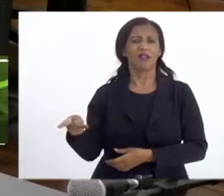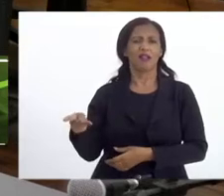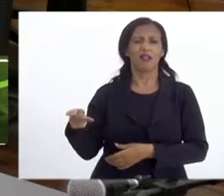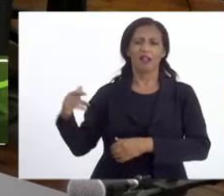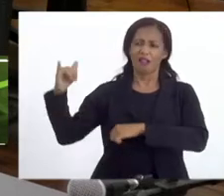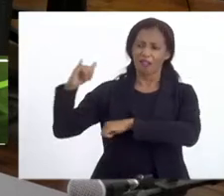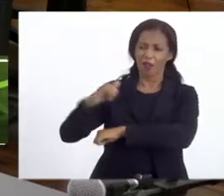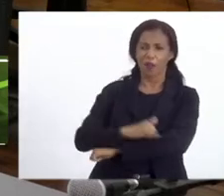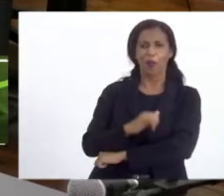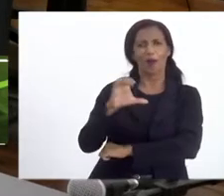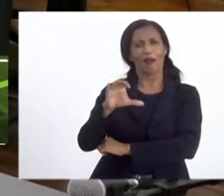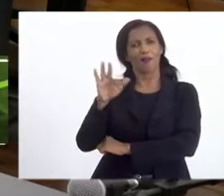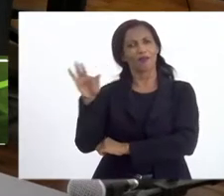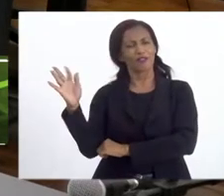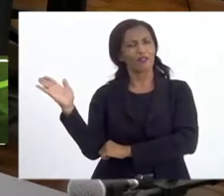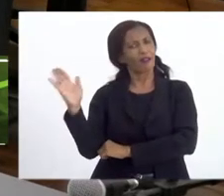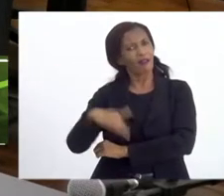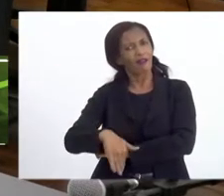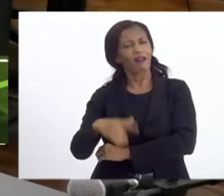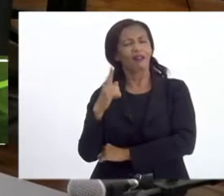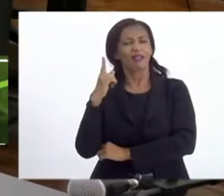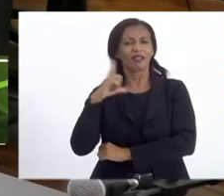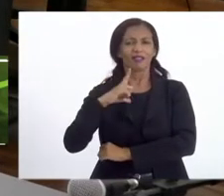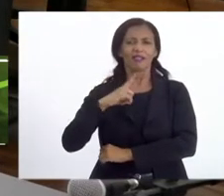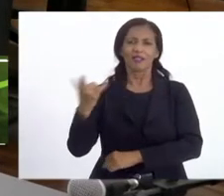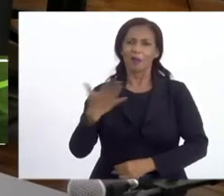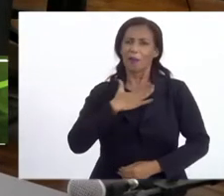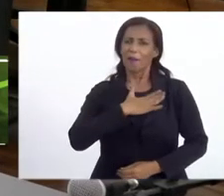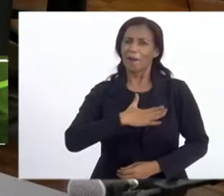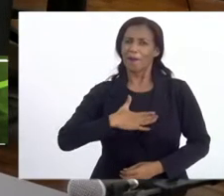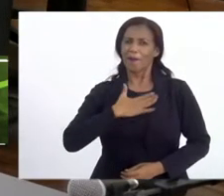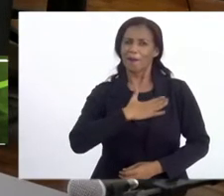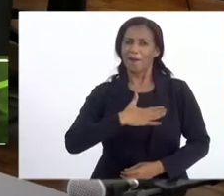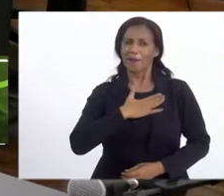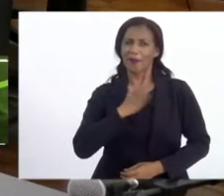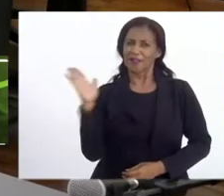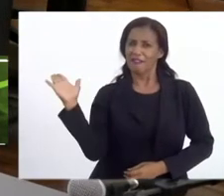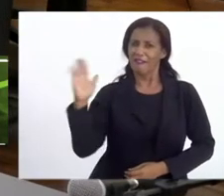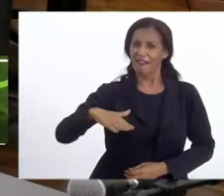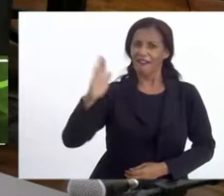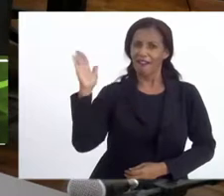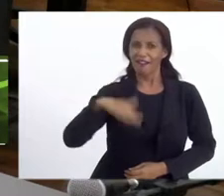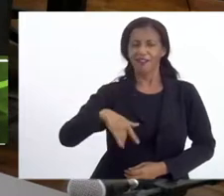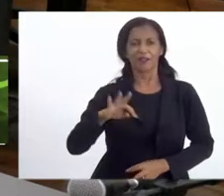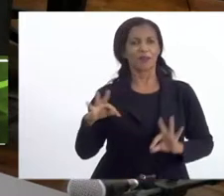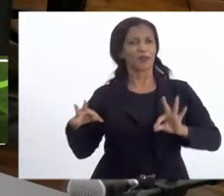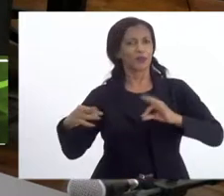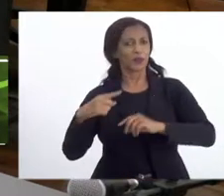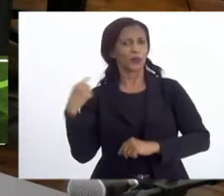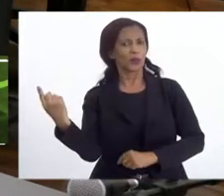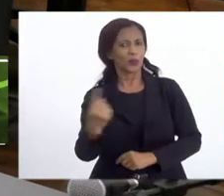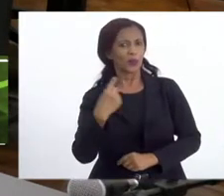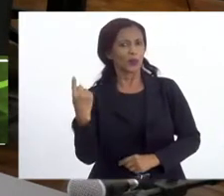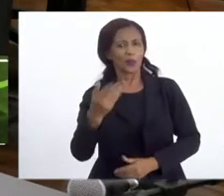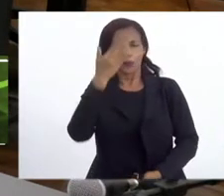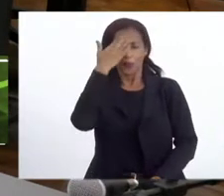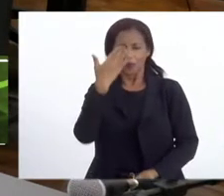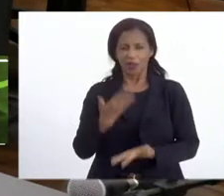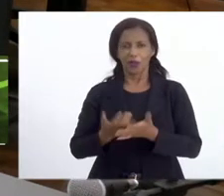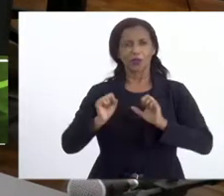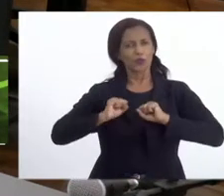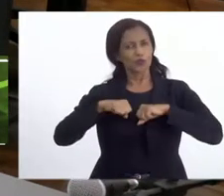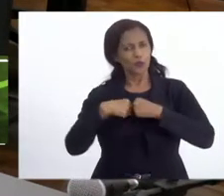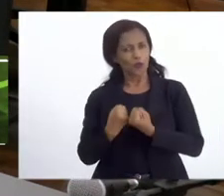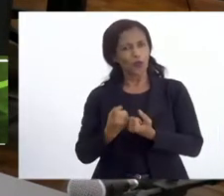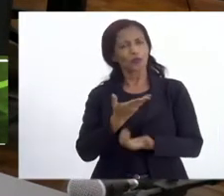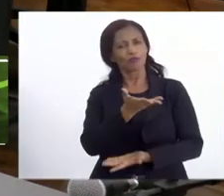um prazer recebê-los lá. Teremos um imenso prazer e seria bastante útil para todos nós. Eu creio que fortaleceria o esforço de